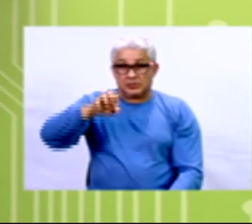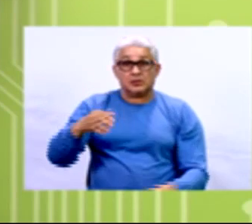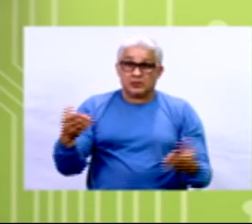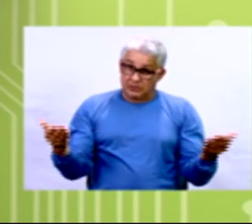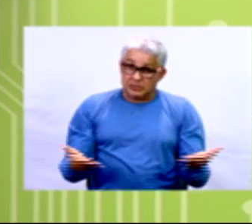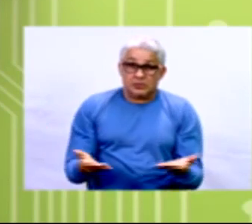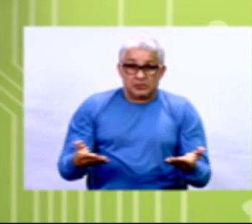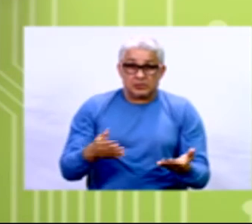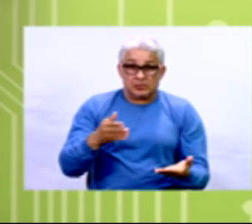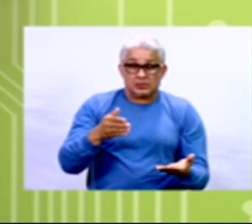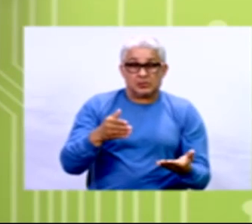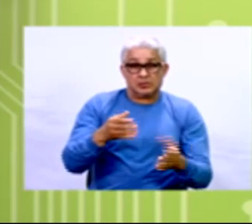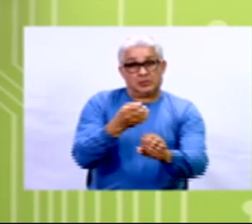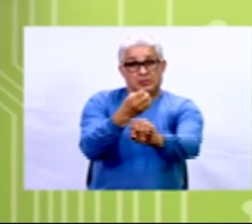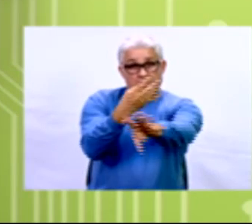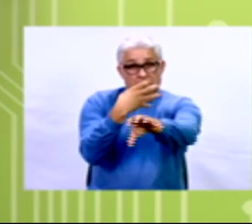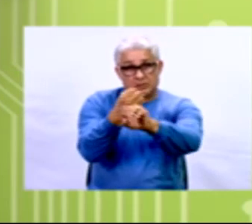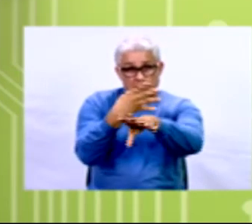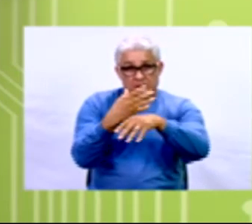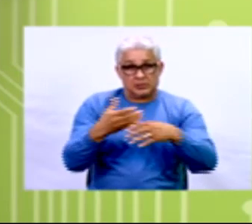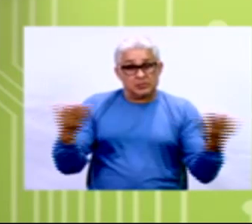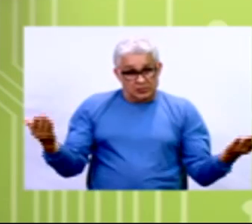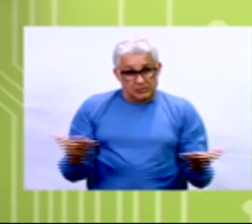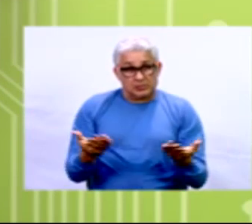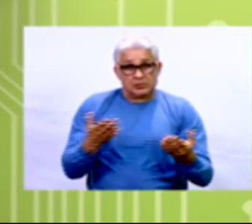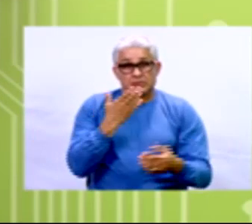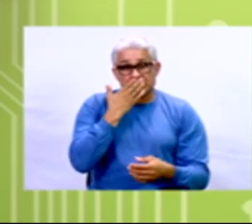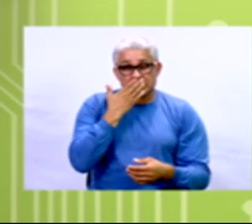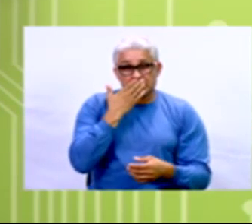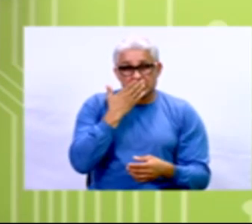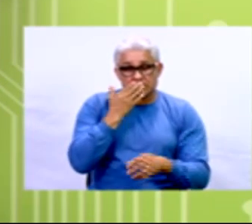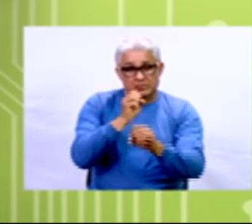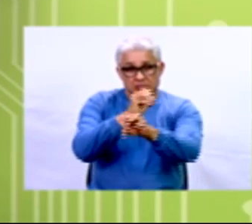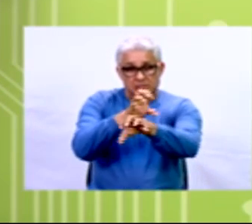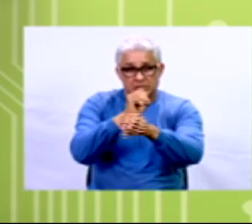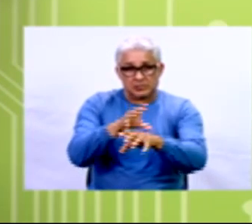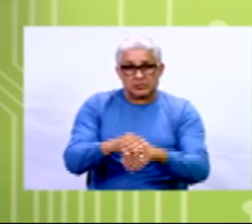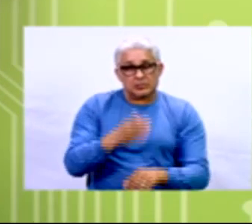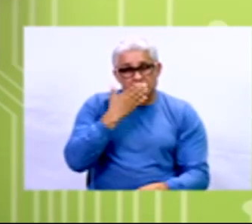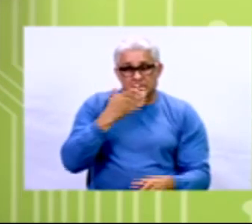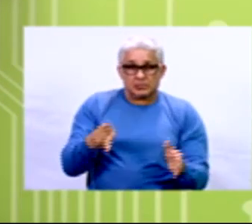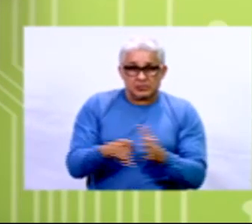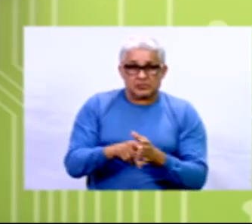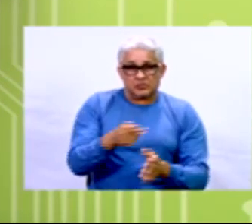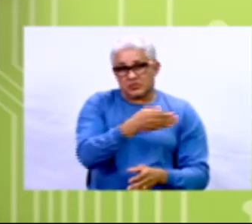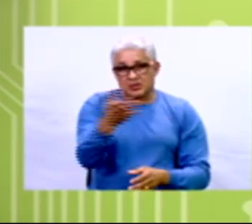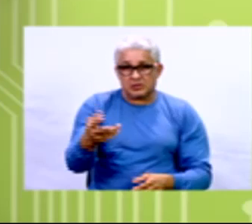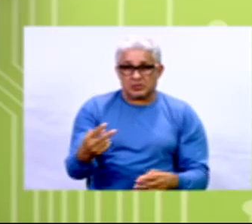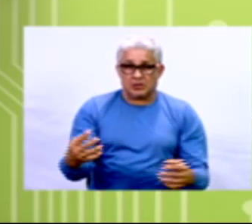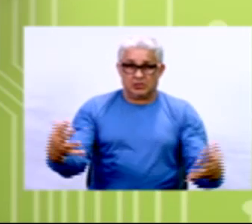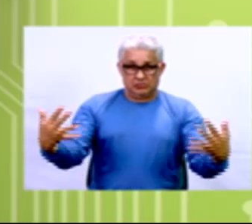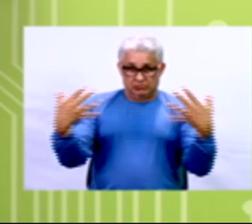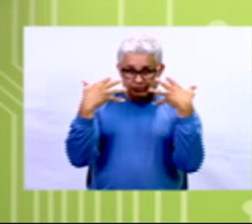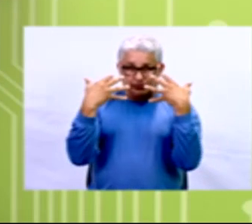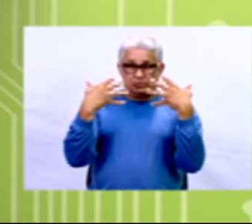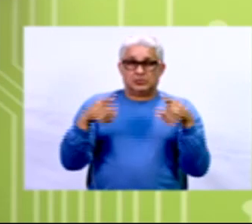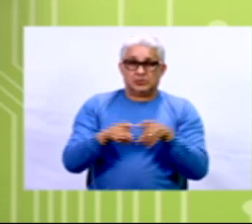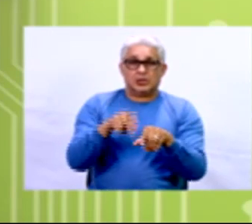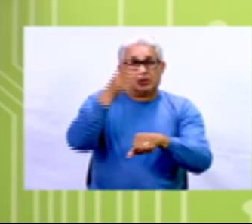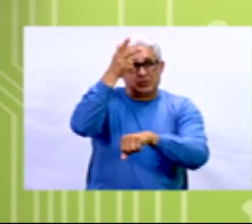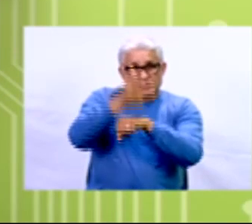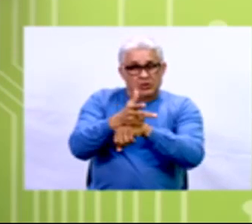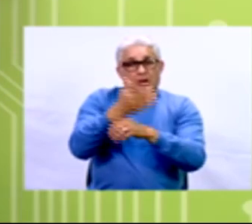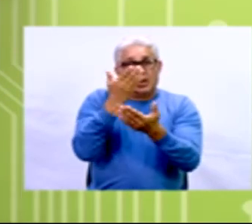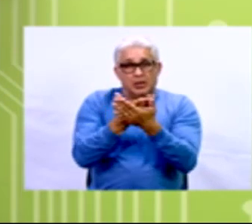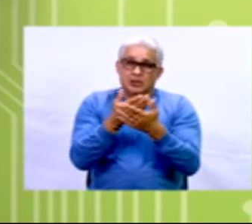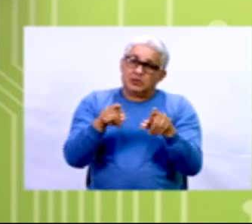do EAD, né, dessa modalidade de ensino, onde vocês estão visualizando aí esse vídeo da